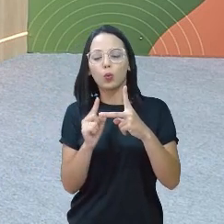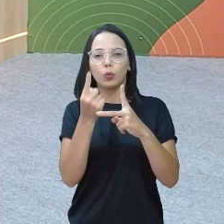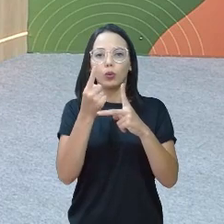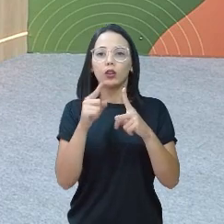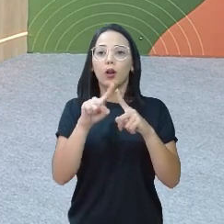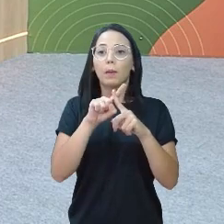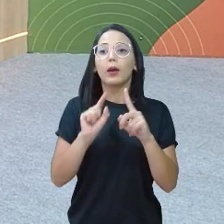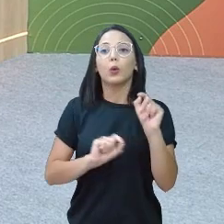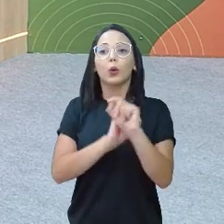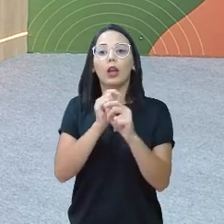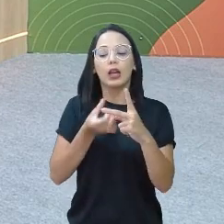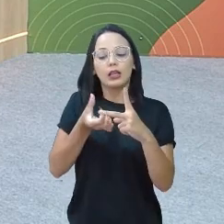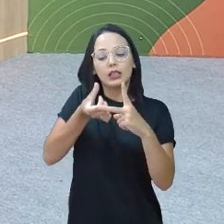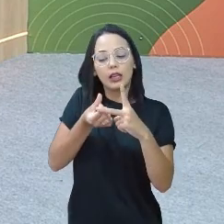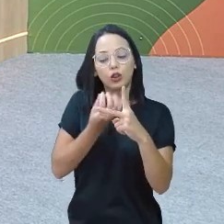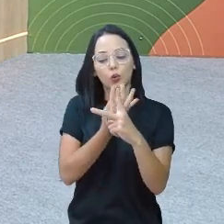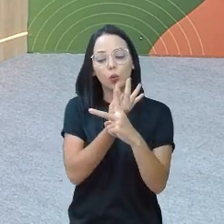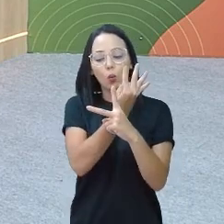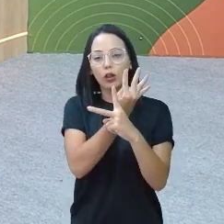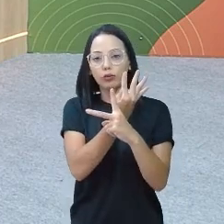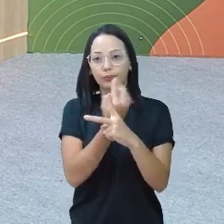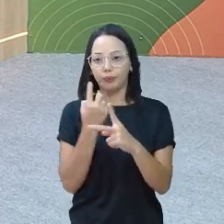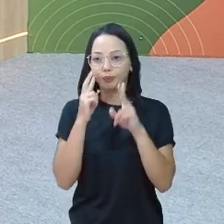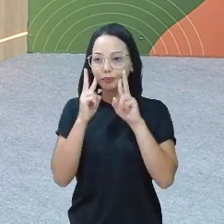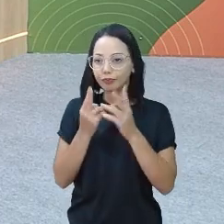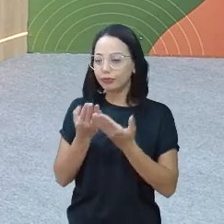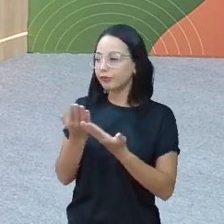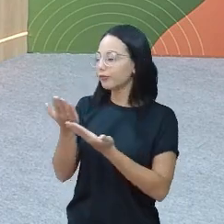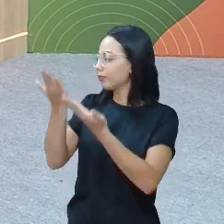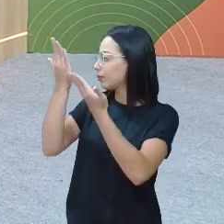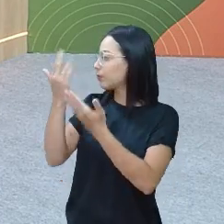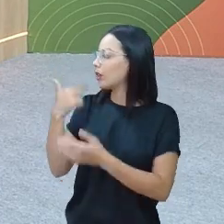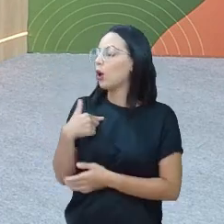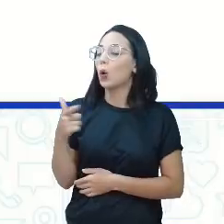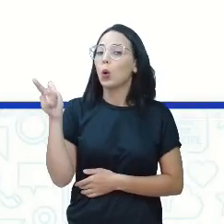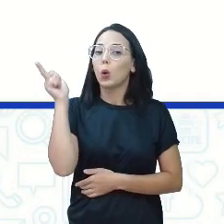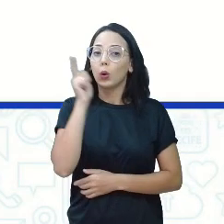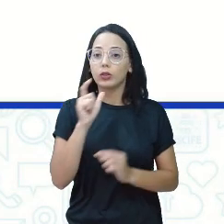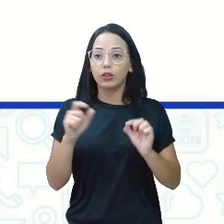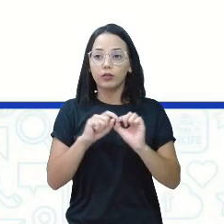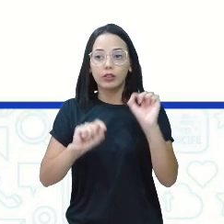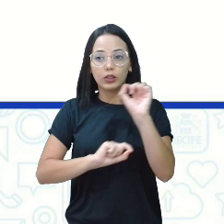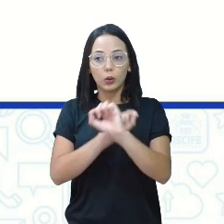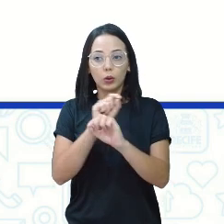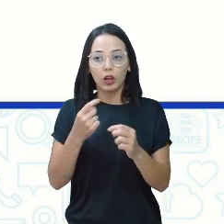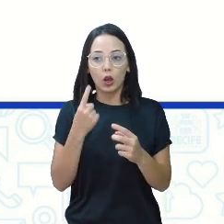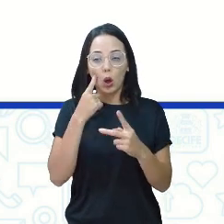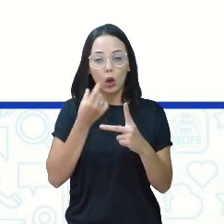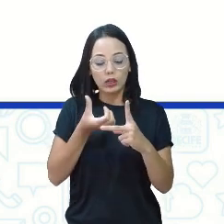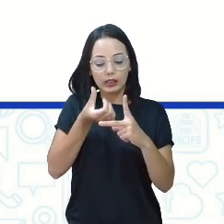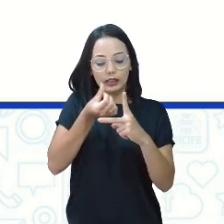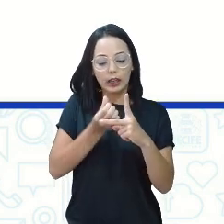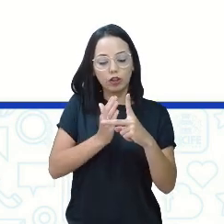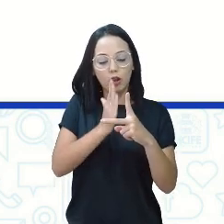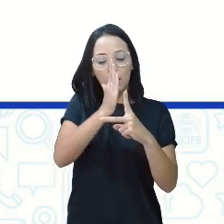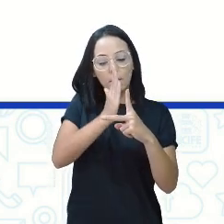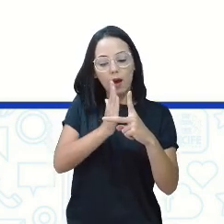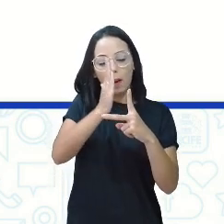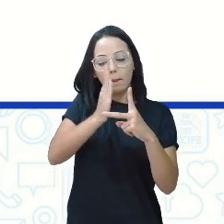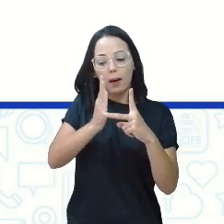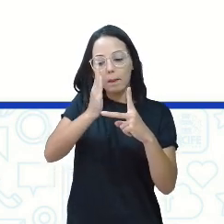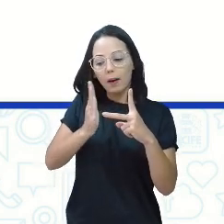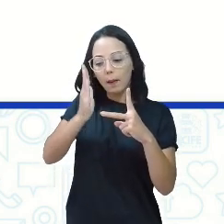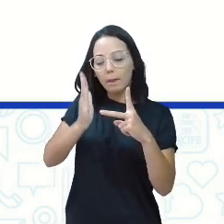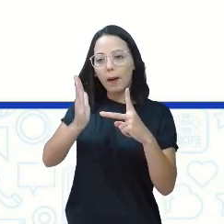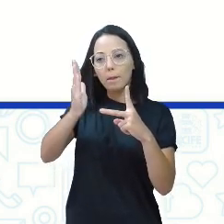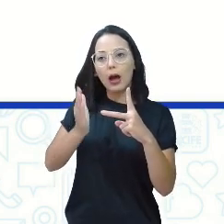por 4, tá certo? Então, vamos dar uma olhadinha aqui. Eu consigo fazer 6 colunas, né? 1, 2, 3,